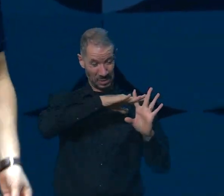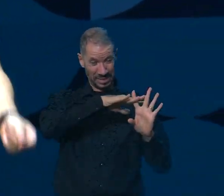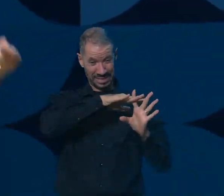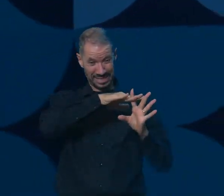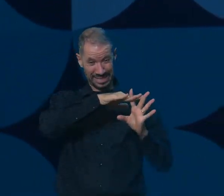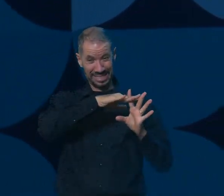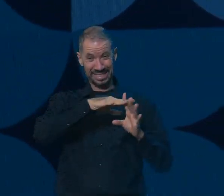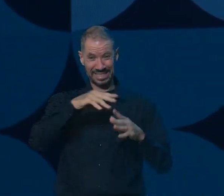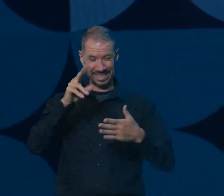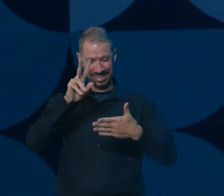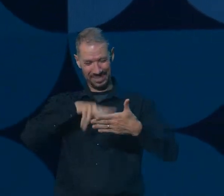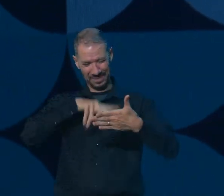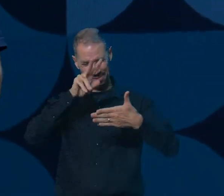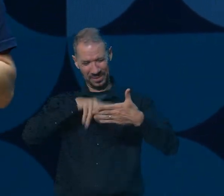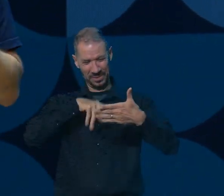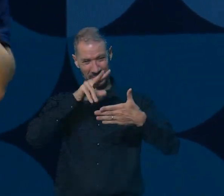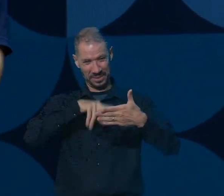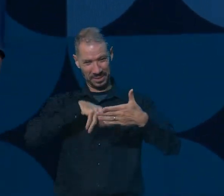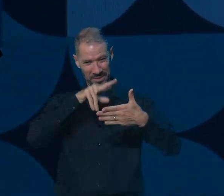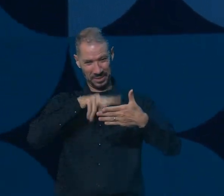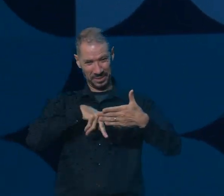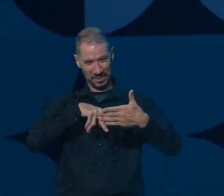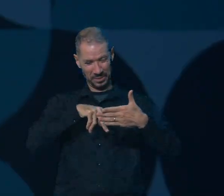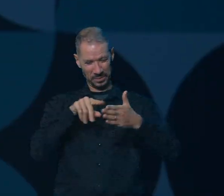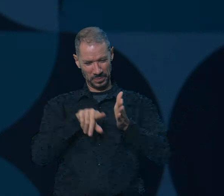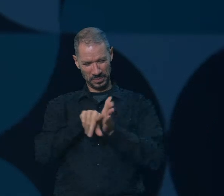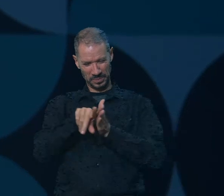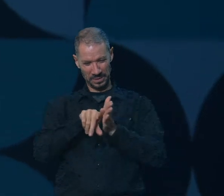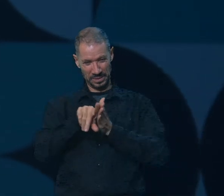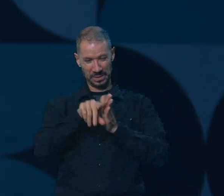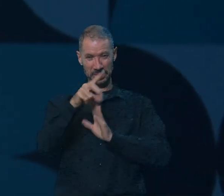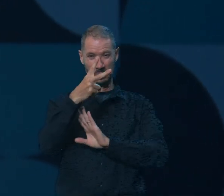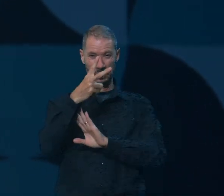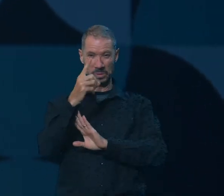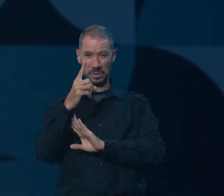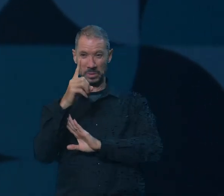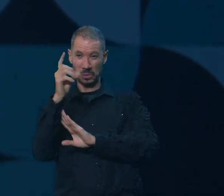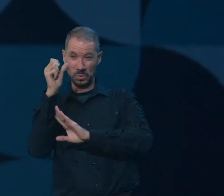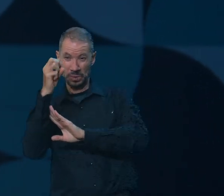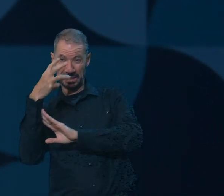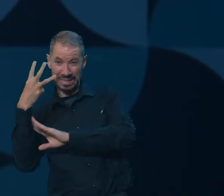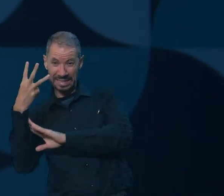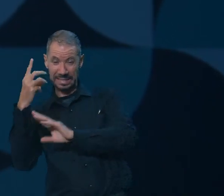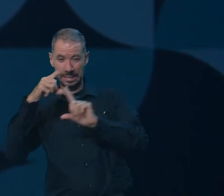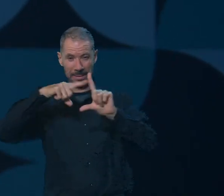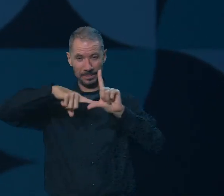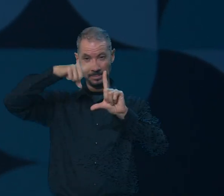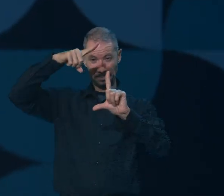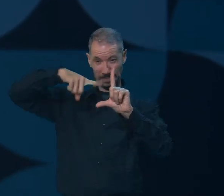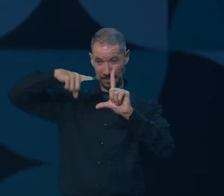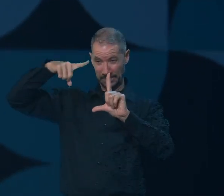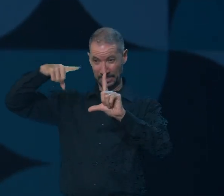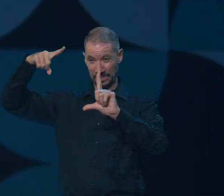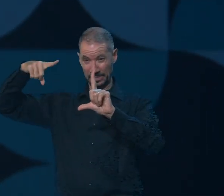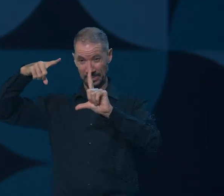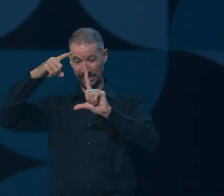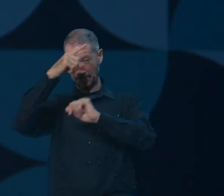lendo até uma pesquisa de 2013 do Ibope, aqui, que fez uma pesquisa feita aqui no